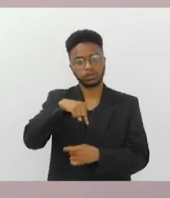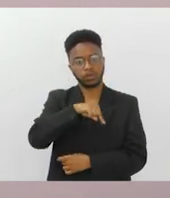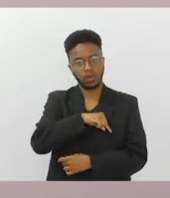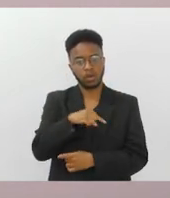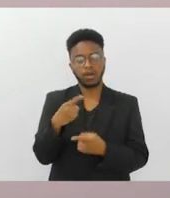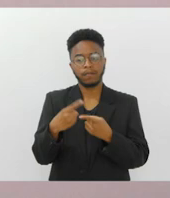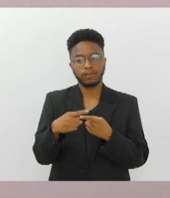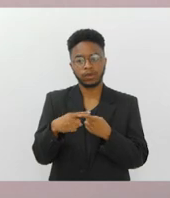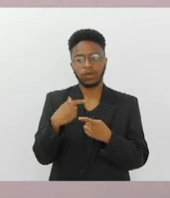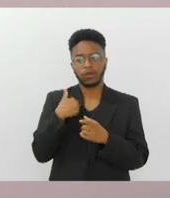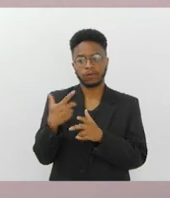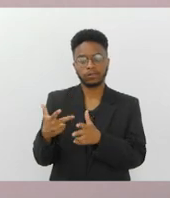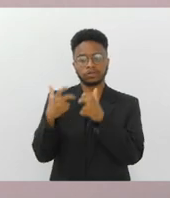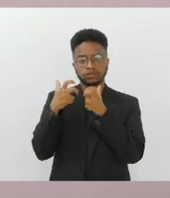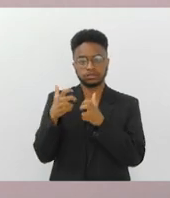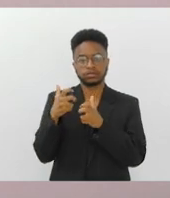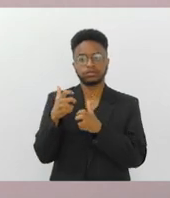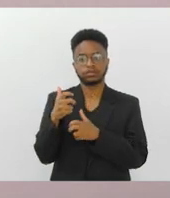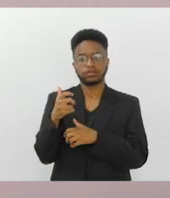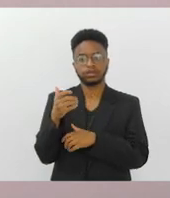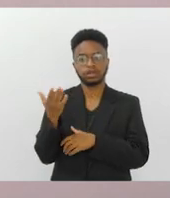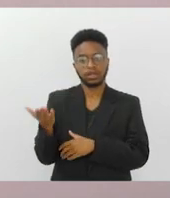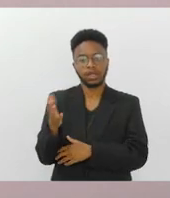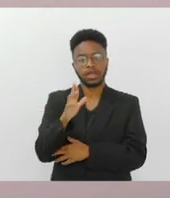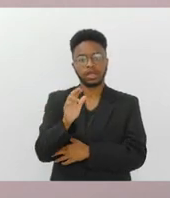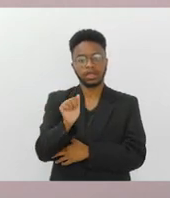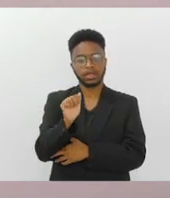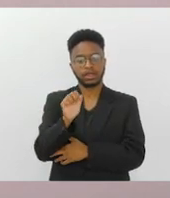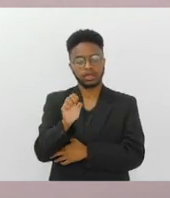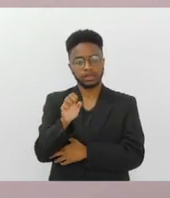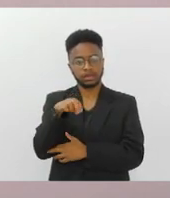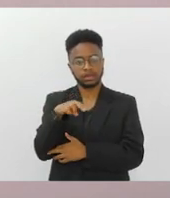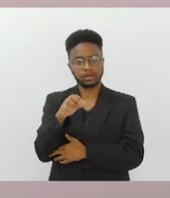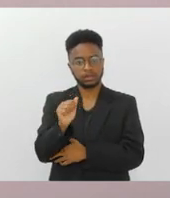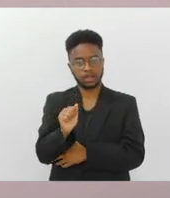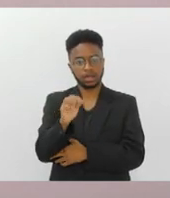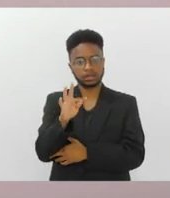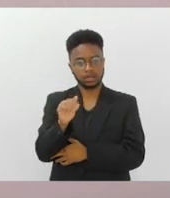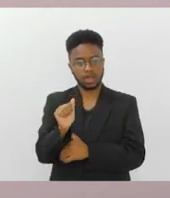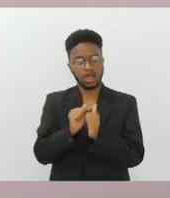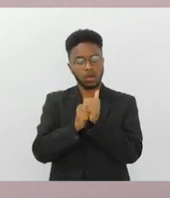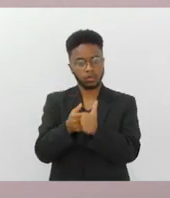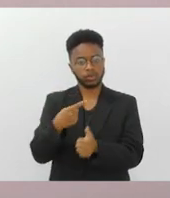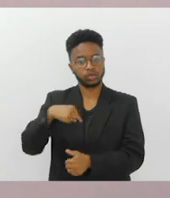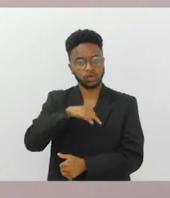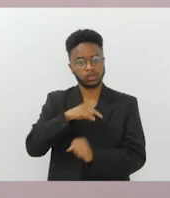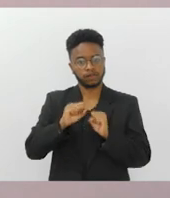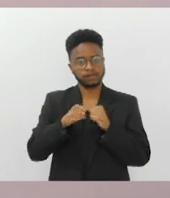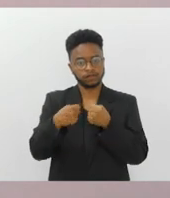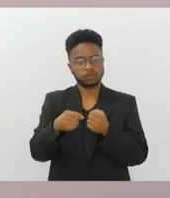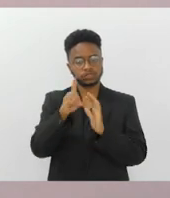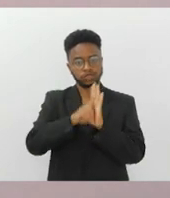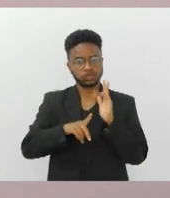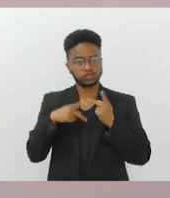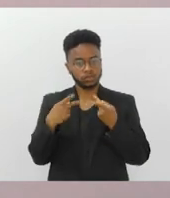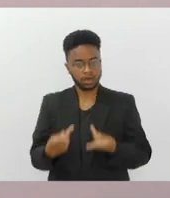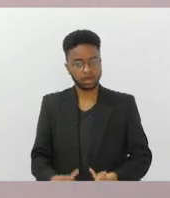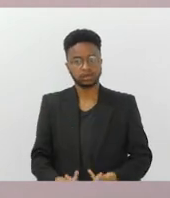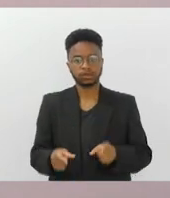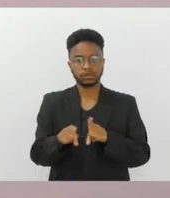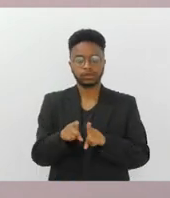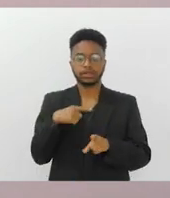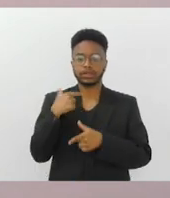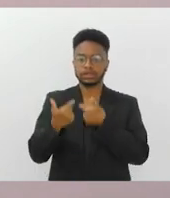aqui Renata Lira, que nos acompanhou, que é defensora de direitos humanos, que tem um trabalho aí,